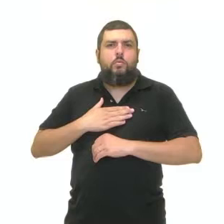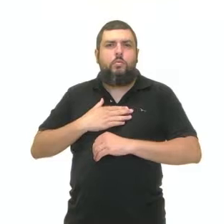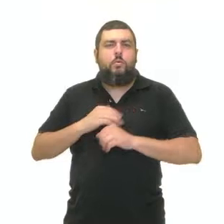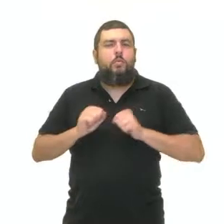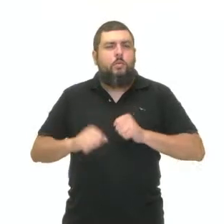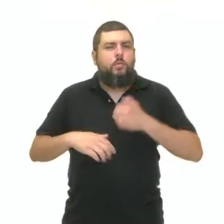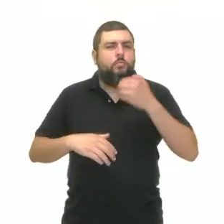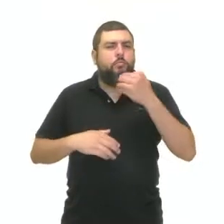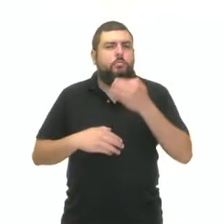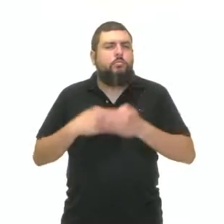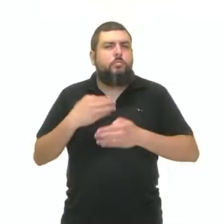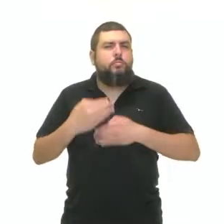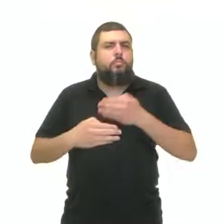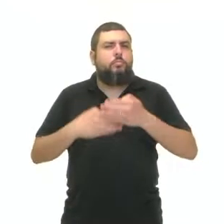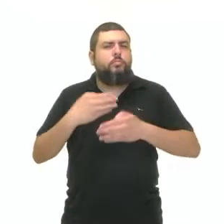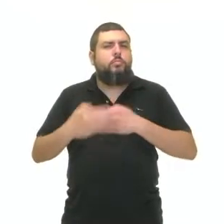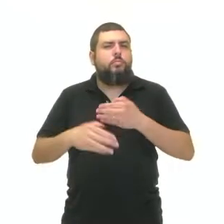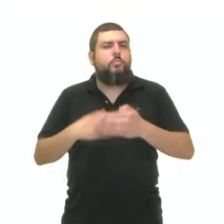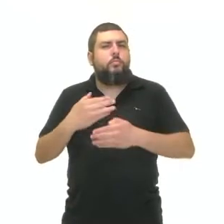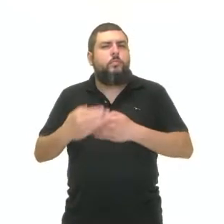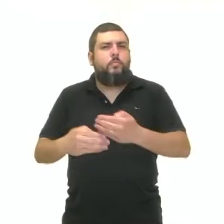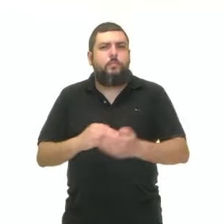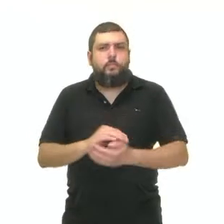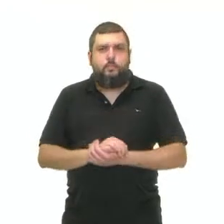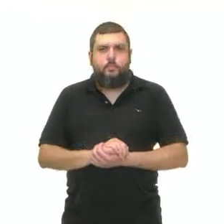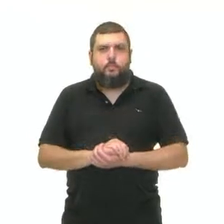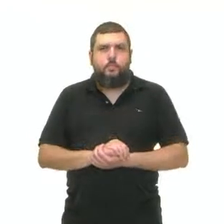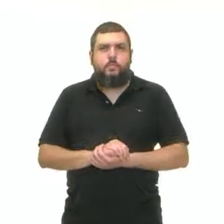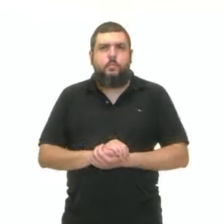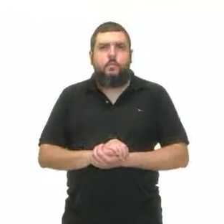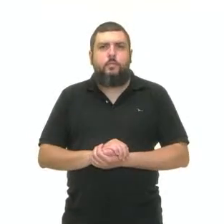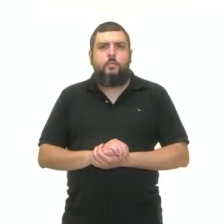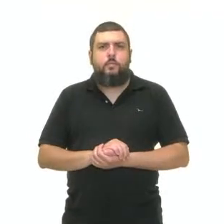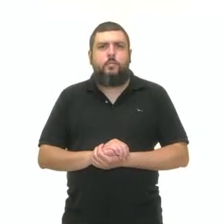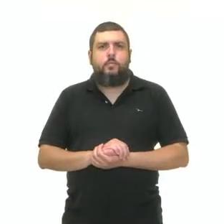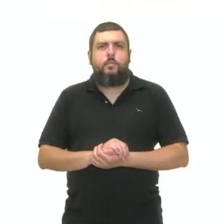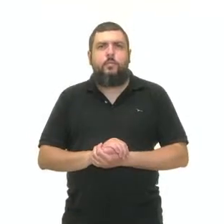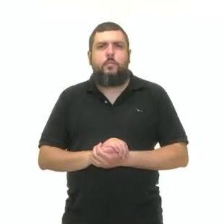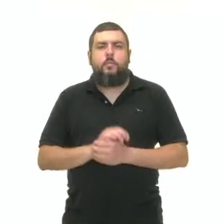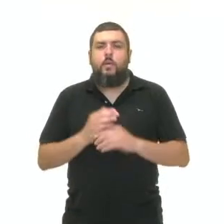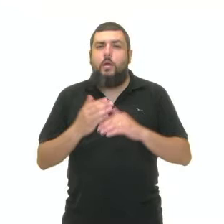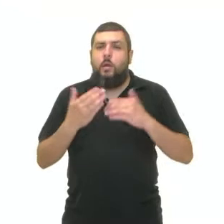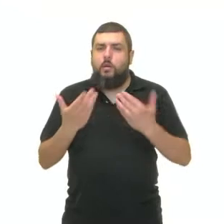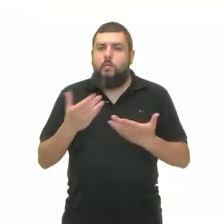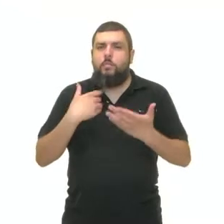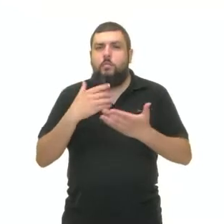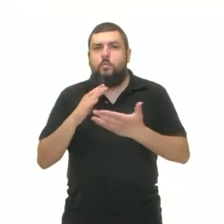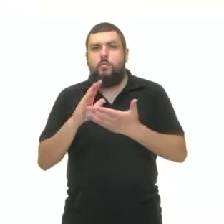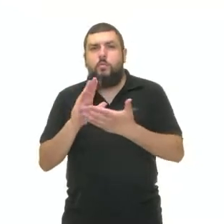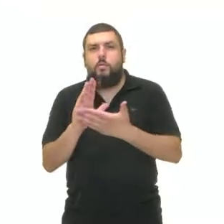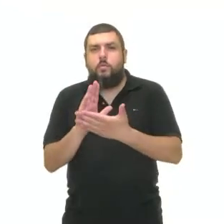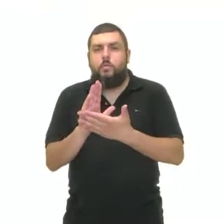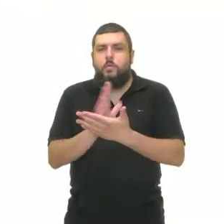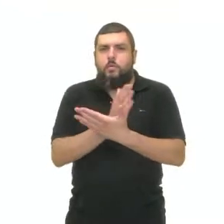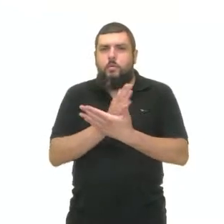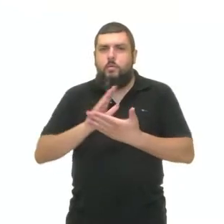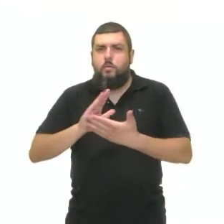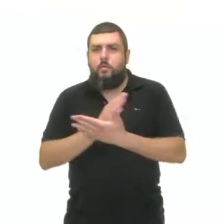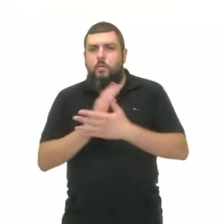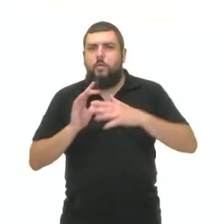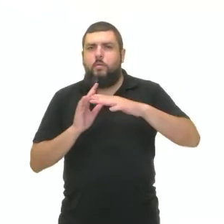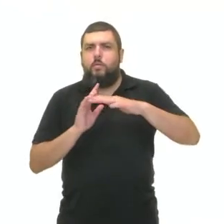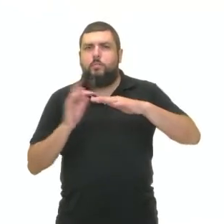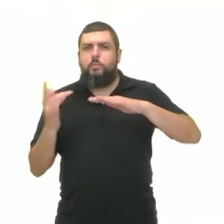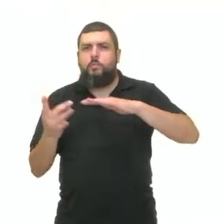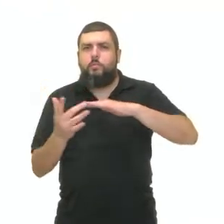chegar sempre a lugares reconhecíveis. Dessa forma, a filtragem de informação feita pelas redes sociais ou